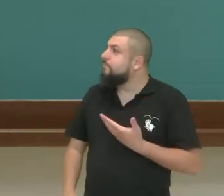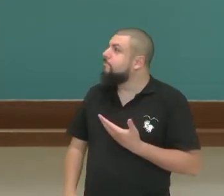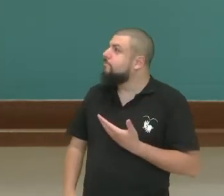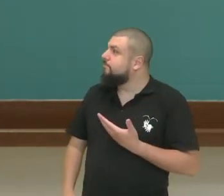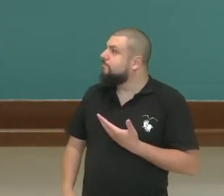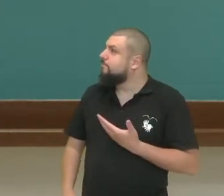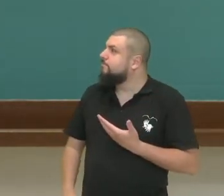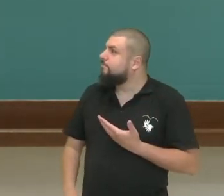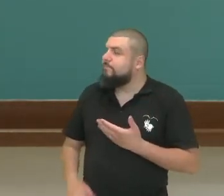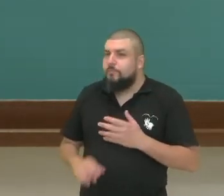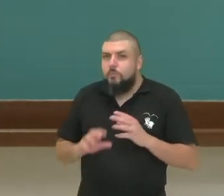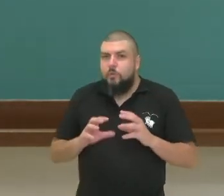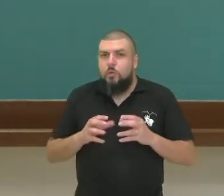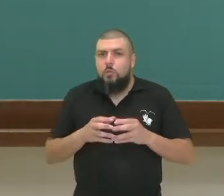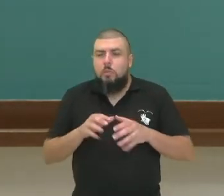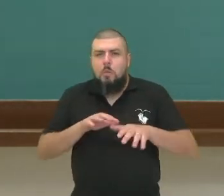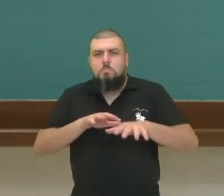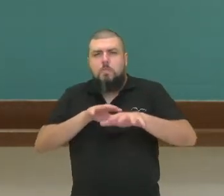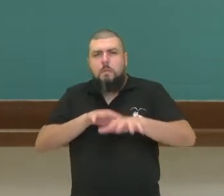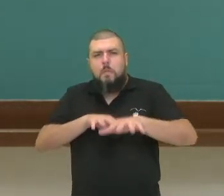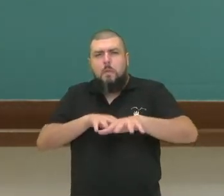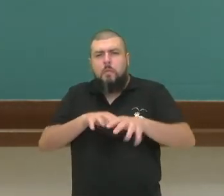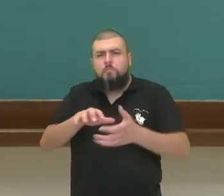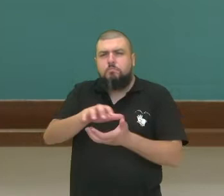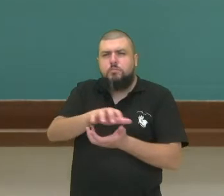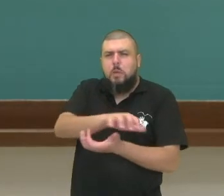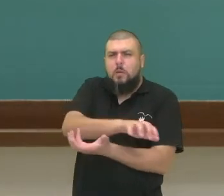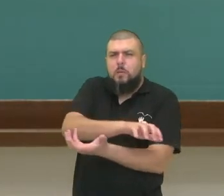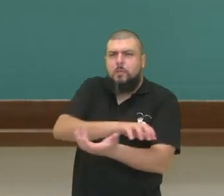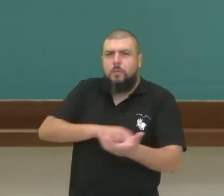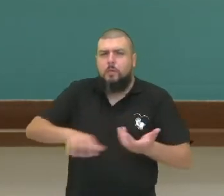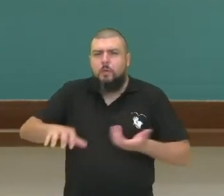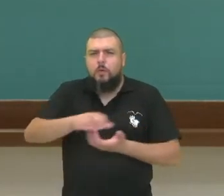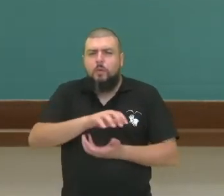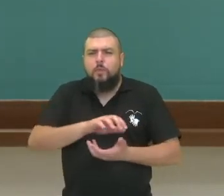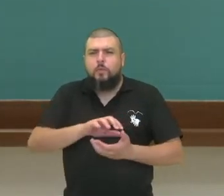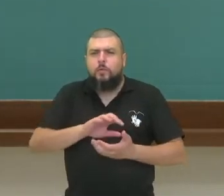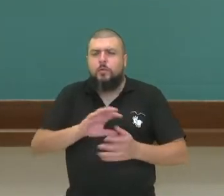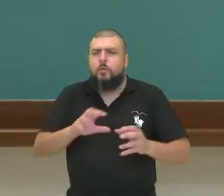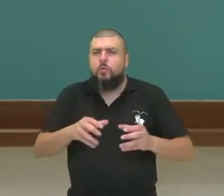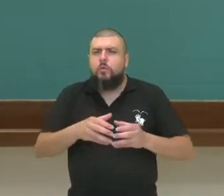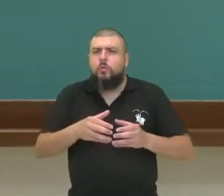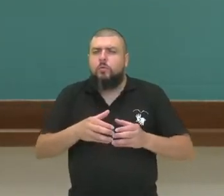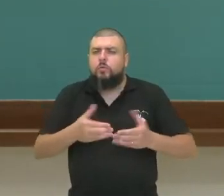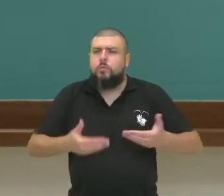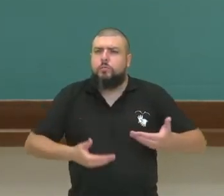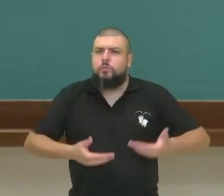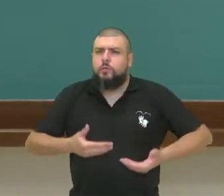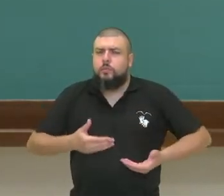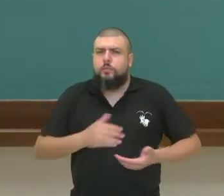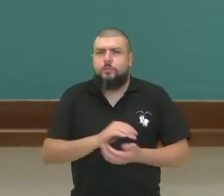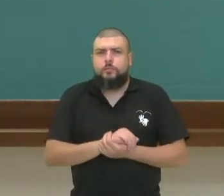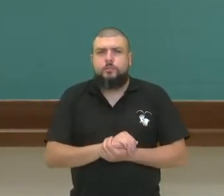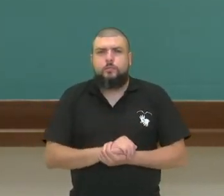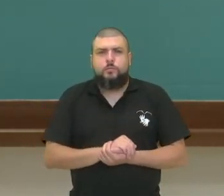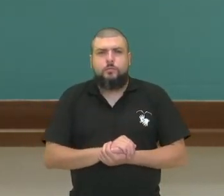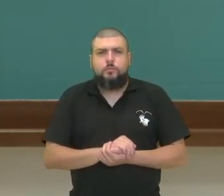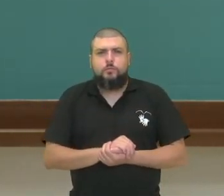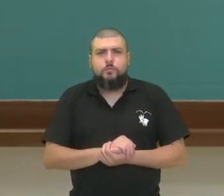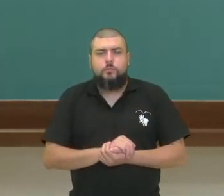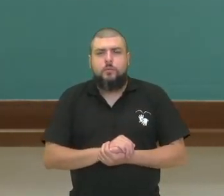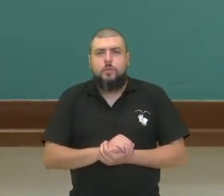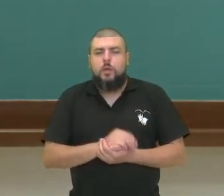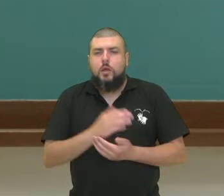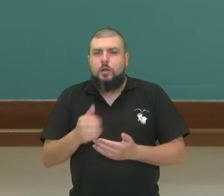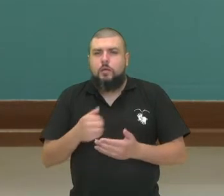e cidadãos, aqui devidamente ilustrado. Certo? Para conter a crise econômica decorrente da crise do modelo